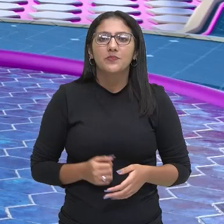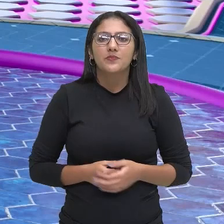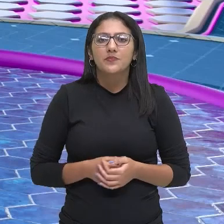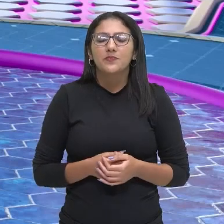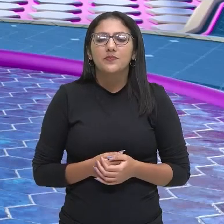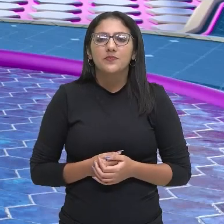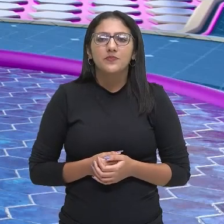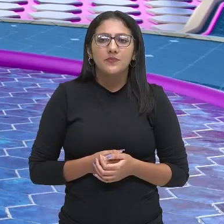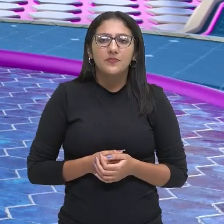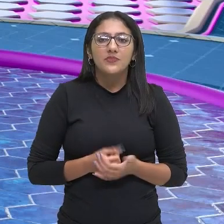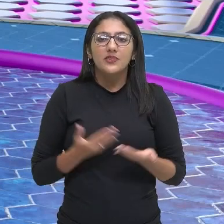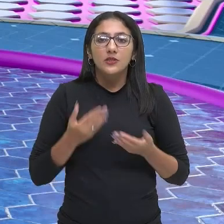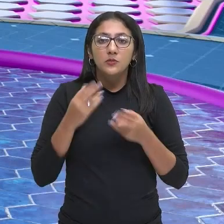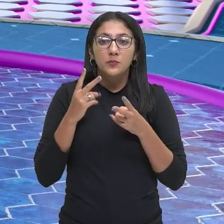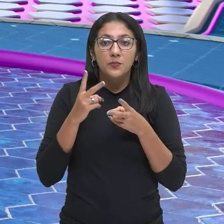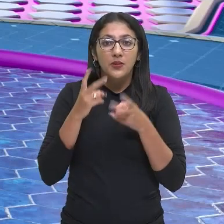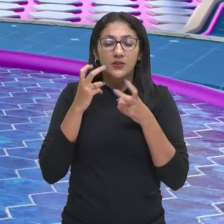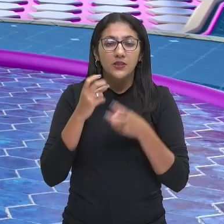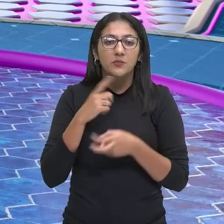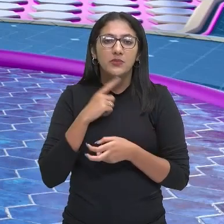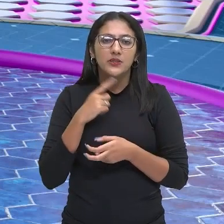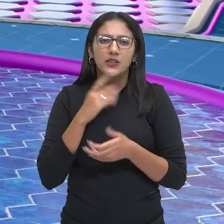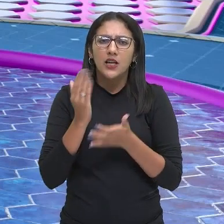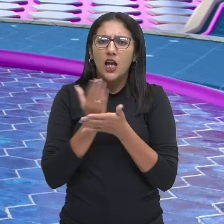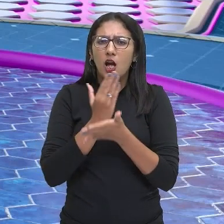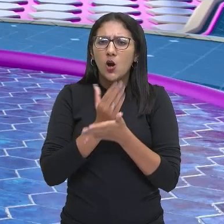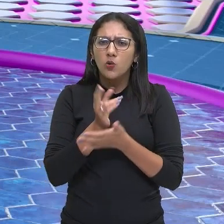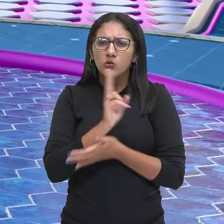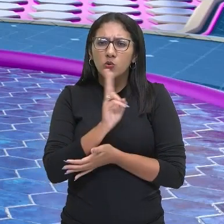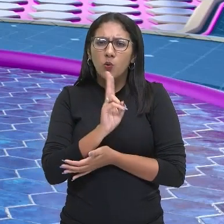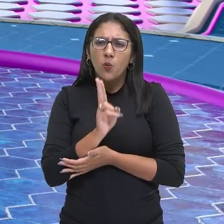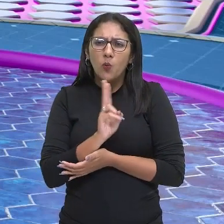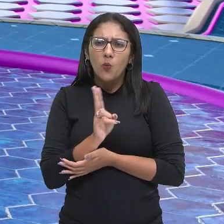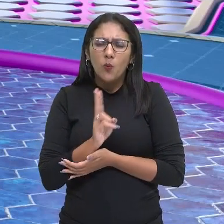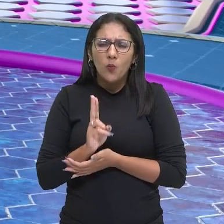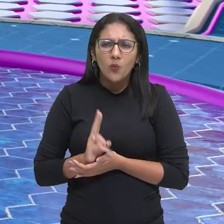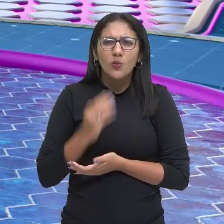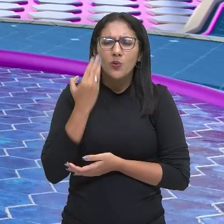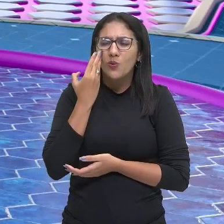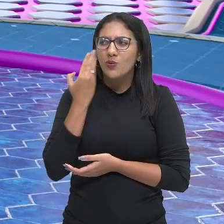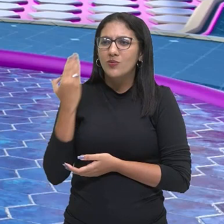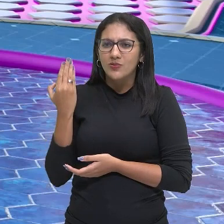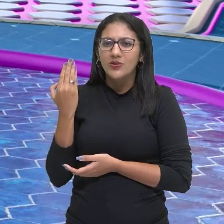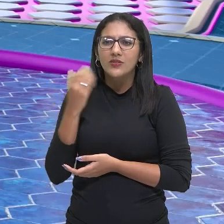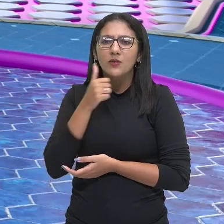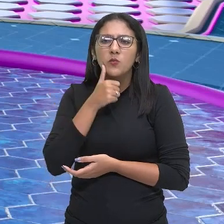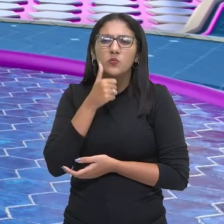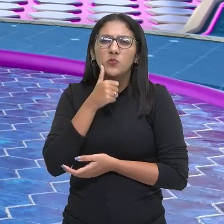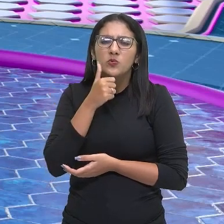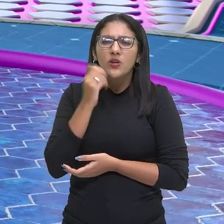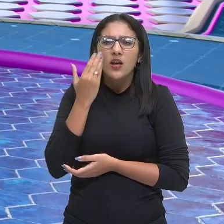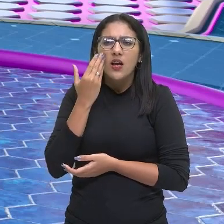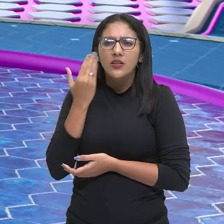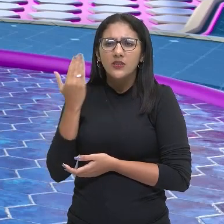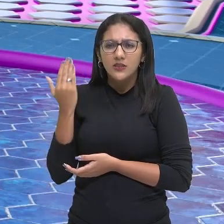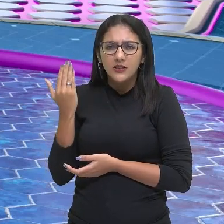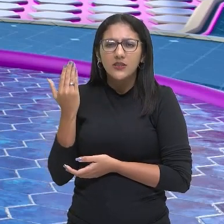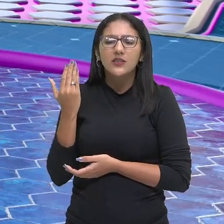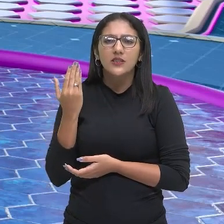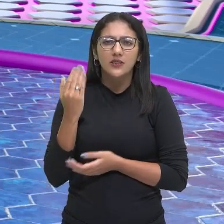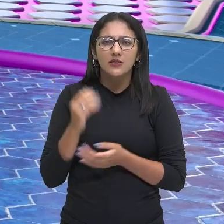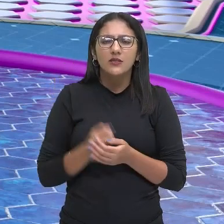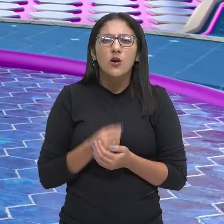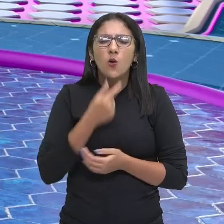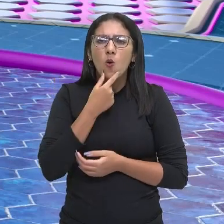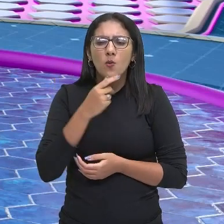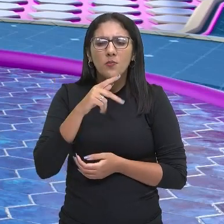observem que temos alguns nomes nesses avatares aí que aparecem aí atrás, ó, a Mônica ali atrás, nós temos o Peter, nós